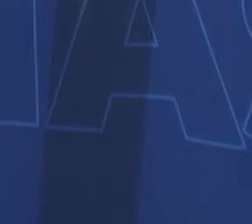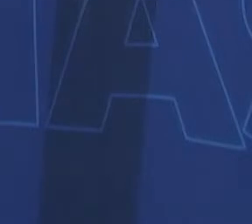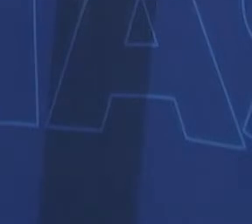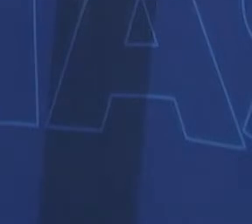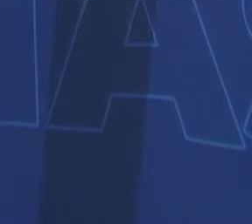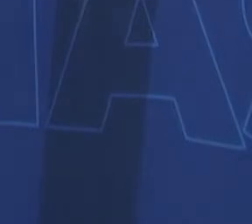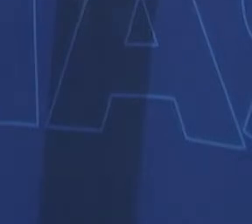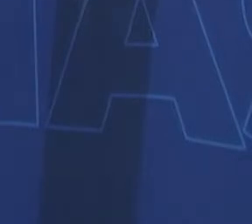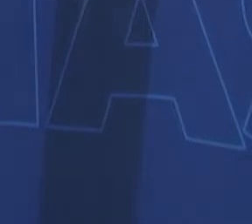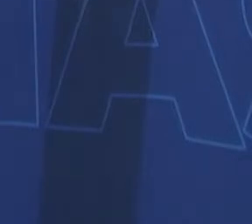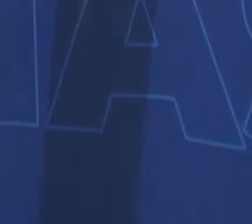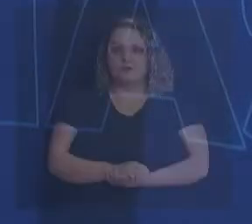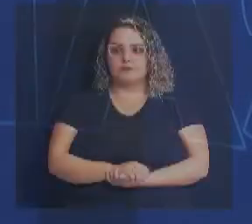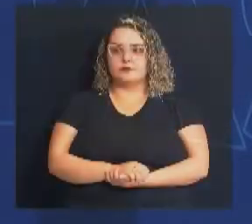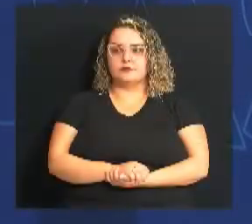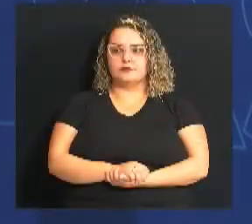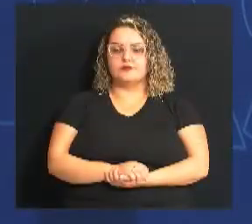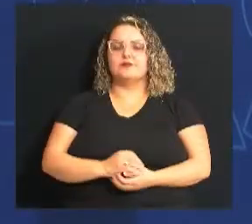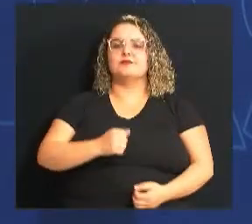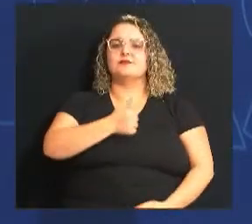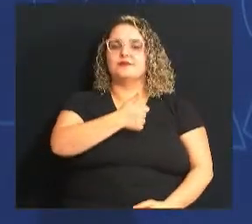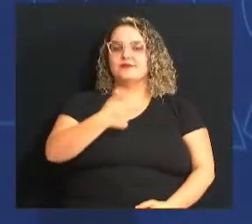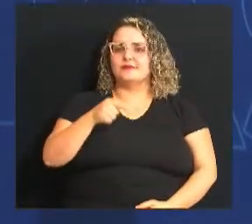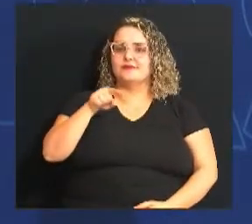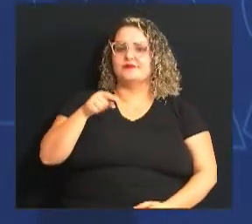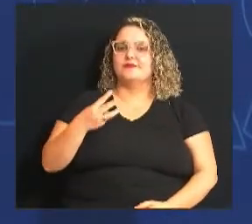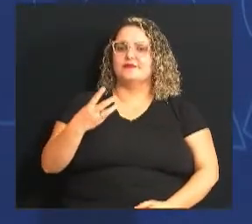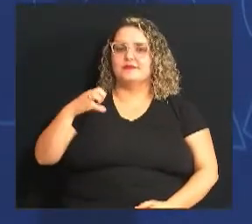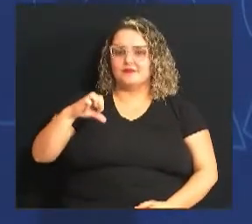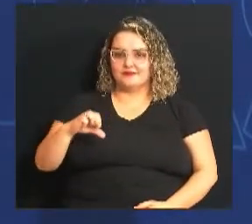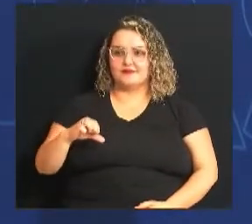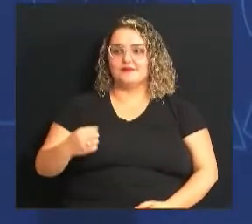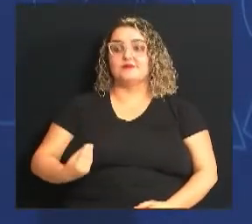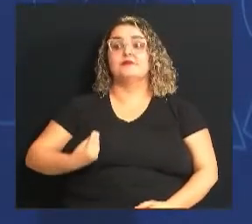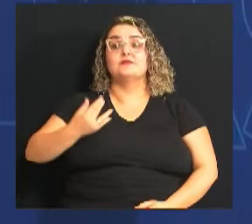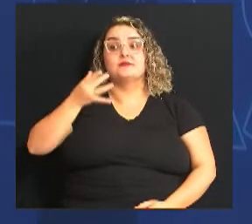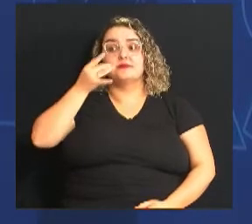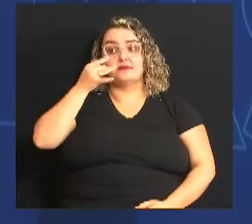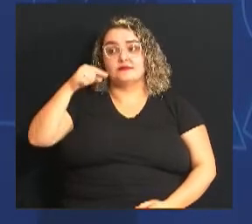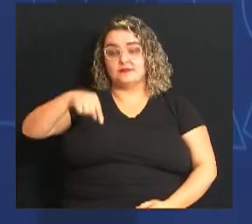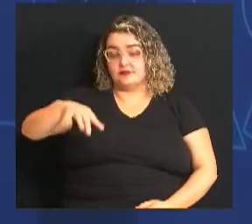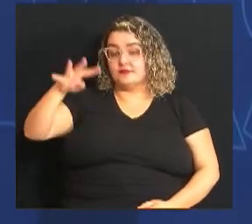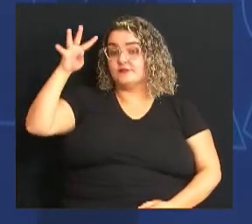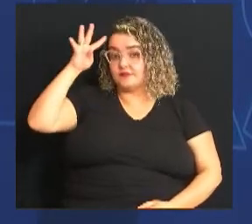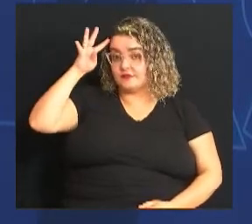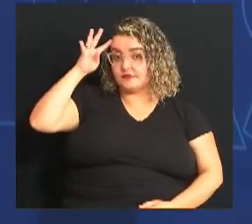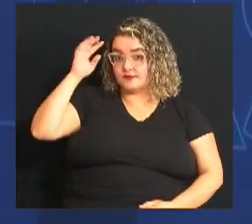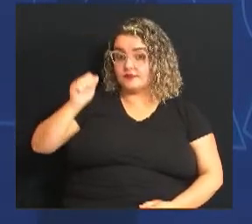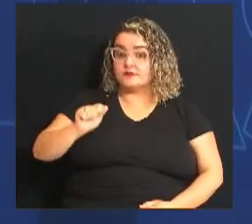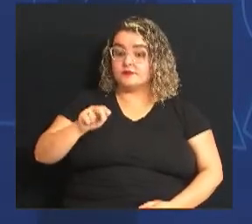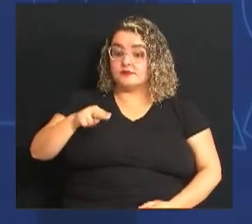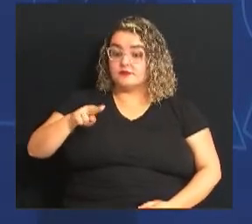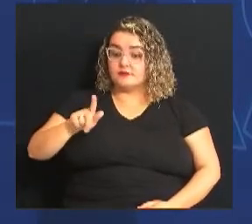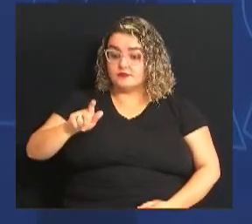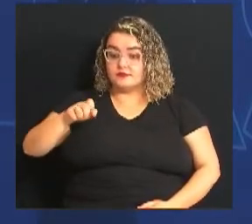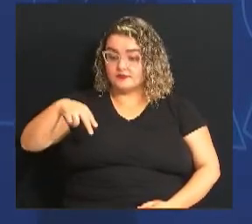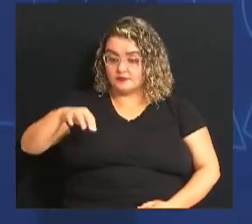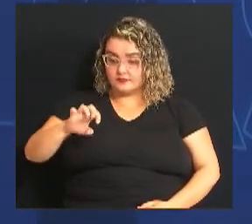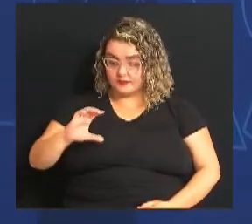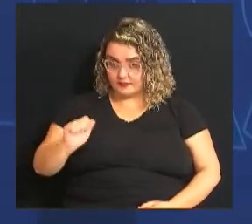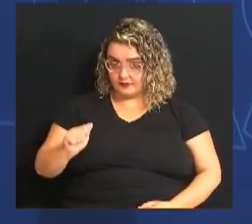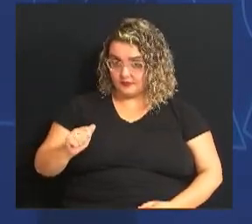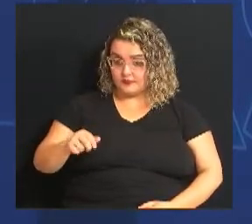Meio-dia e 39, Câmara Notícia de volta ao vivo nesta quarta-feira. E olha só, a Agência Nacional de Vigilância Sanitária,